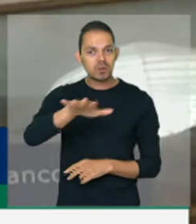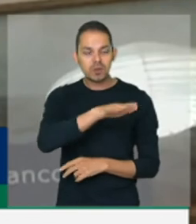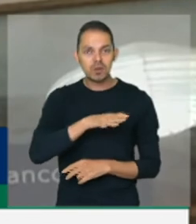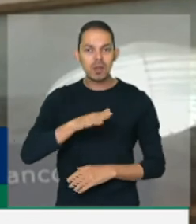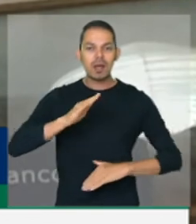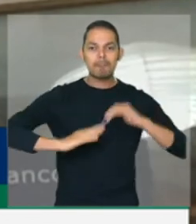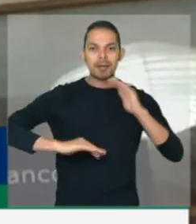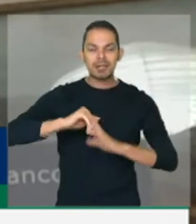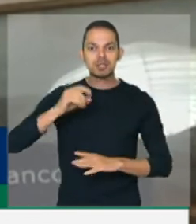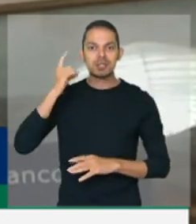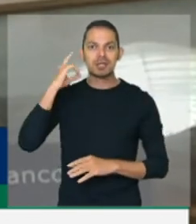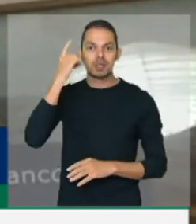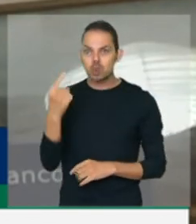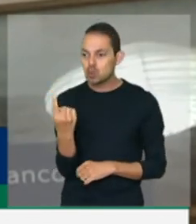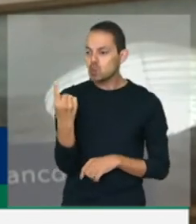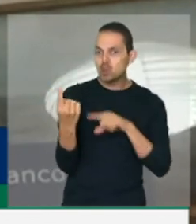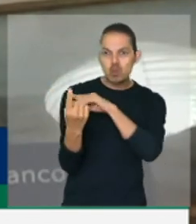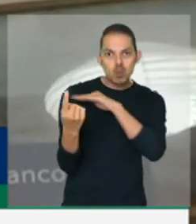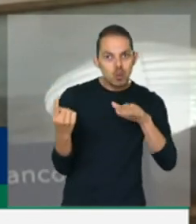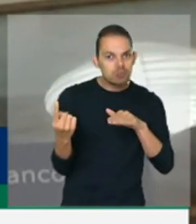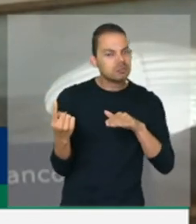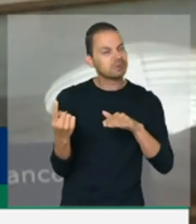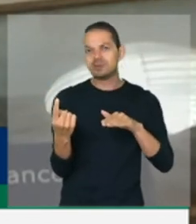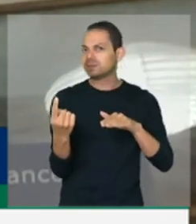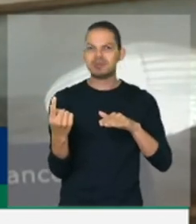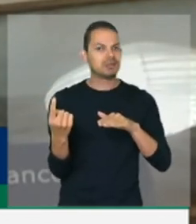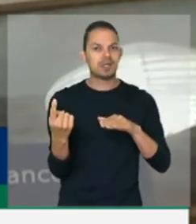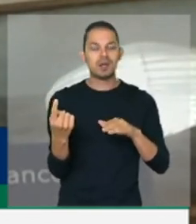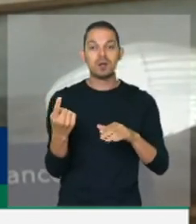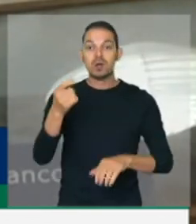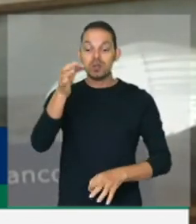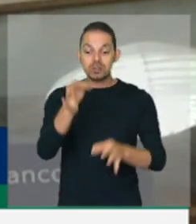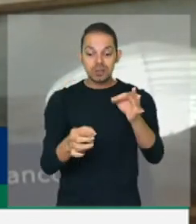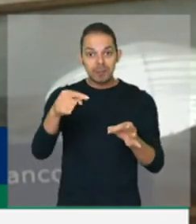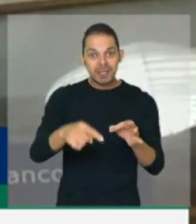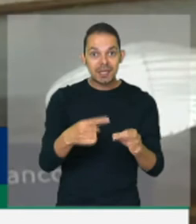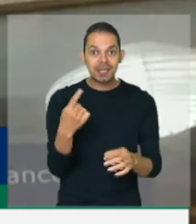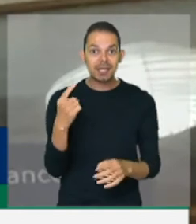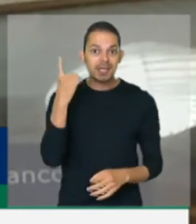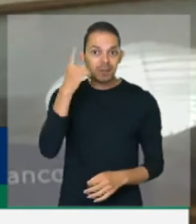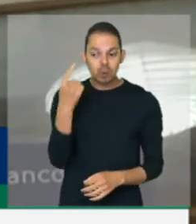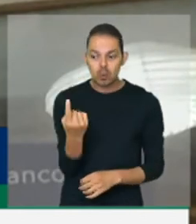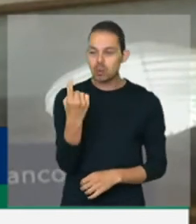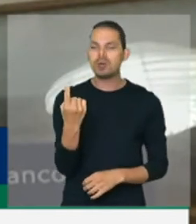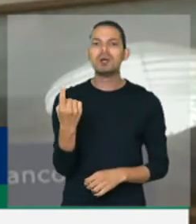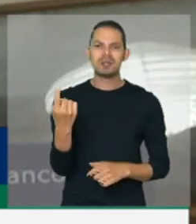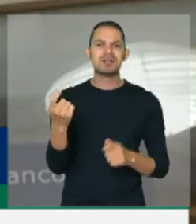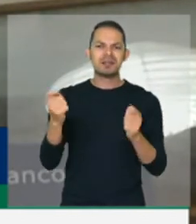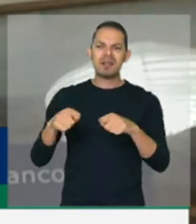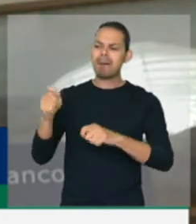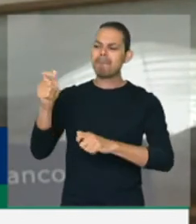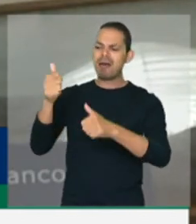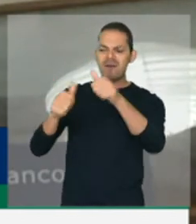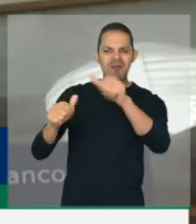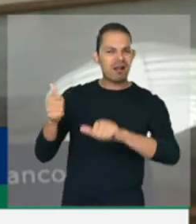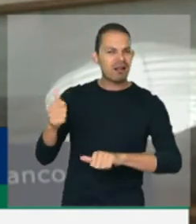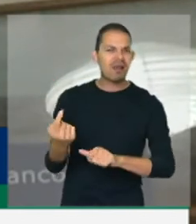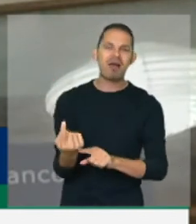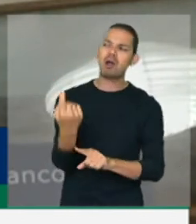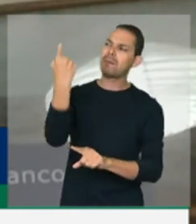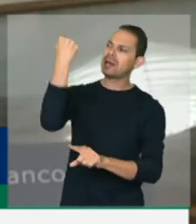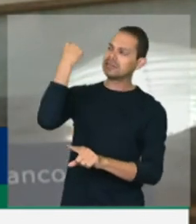prática de um deputado. O que está em julgamento aqui não é o deputado em si. O deputado em si, a gente pode avaliar o que ele fez no seu passado,